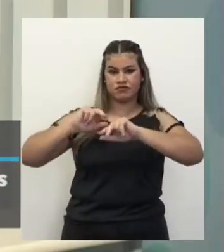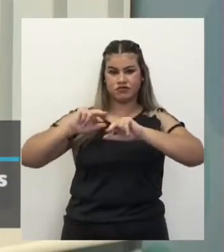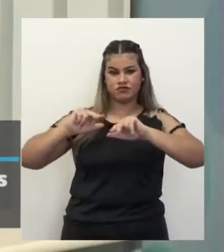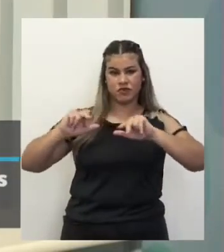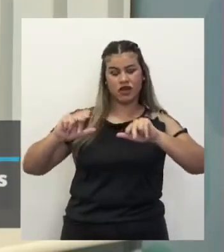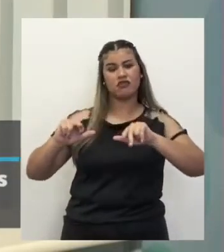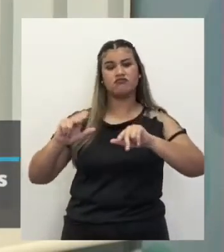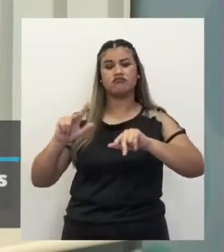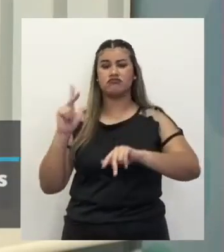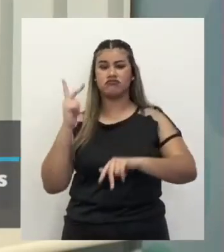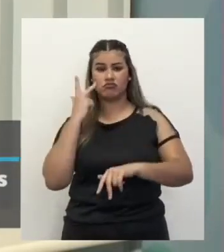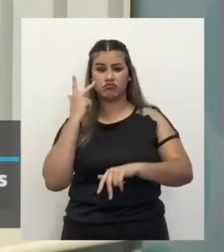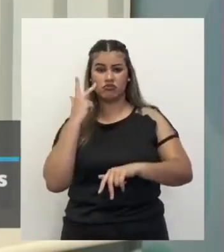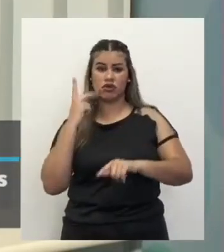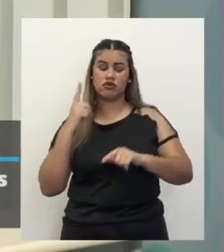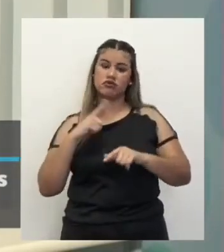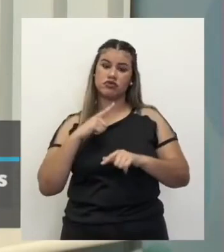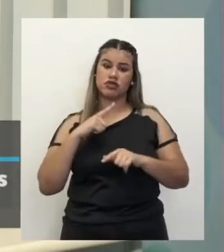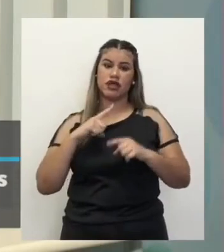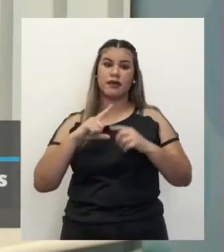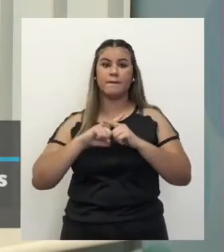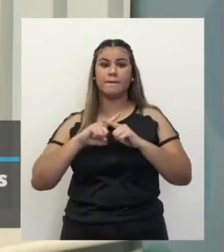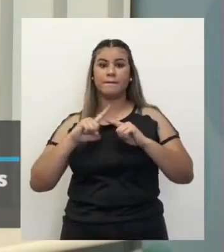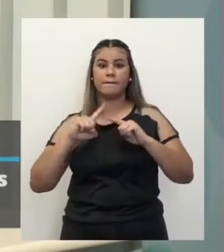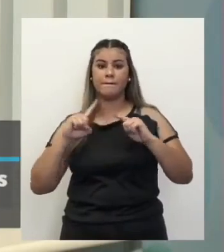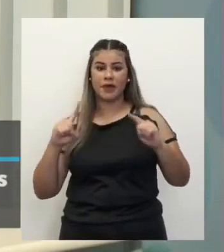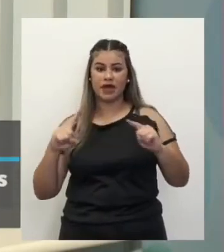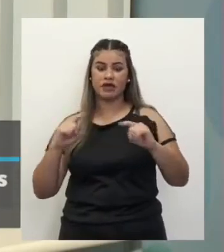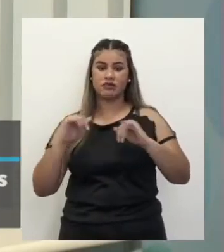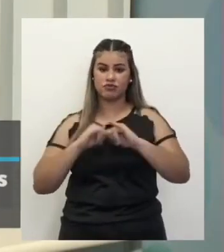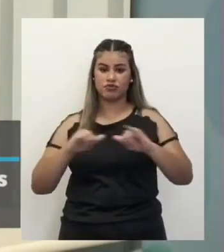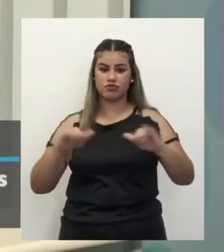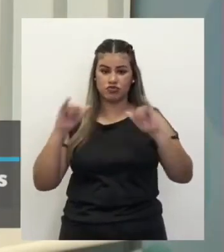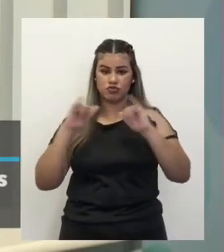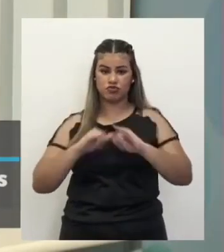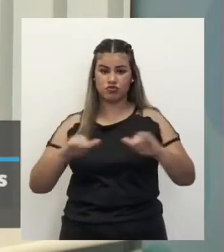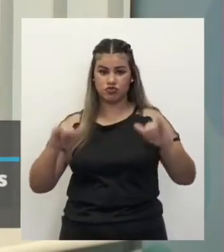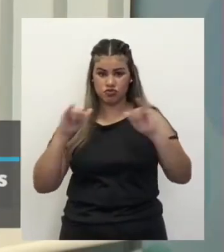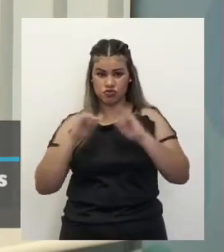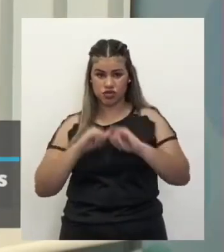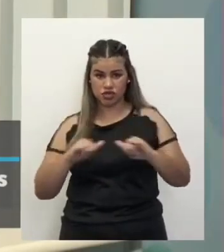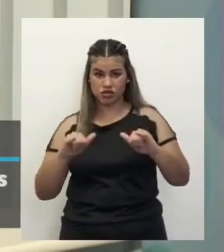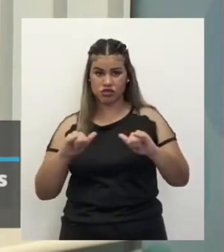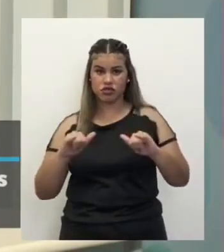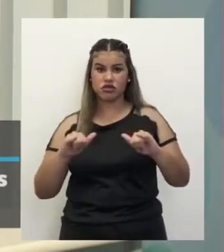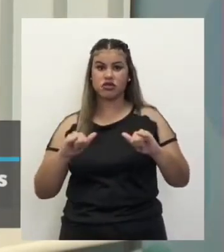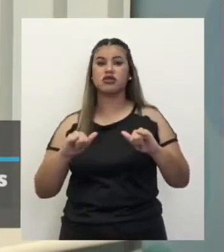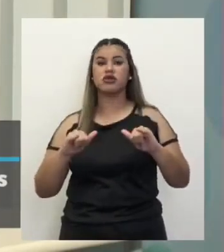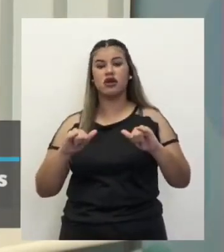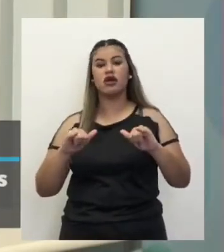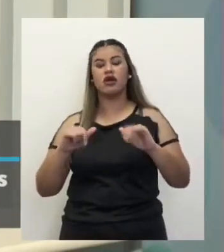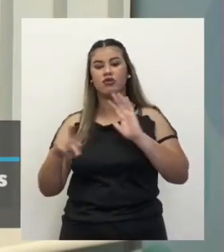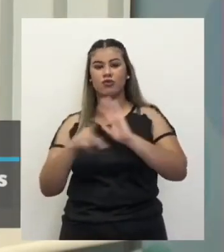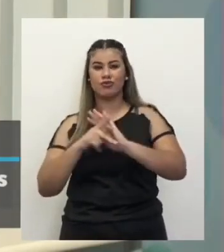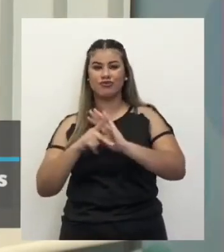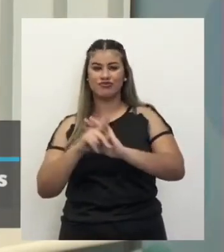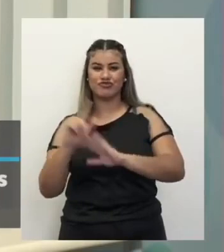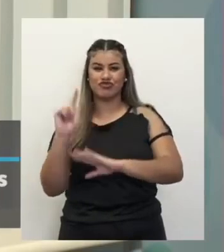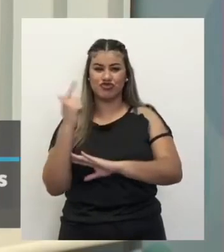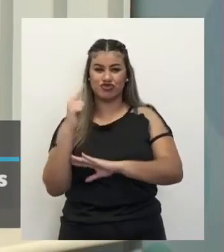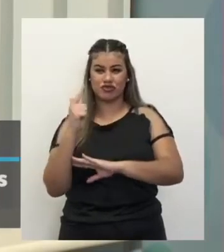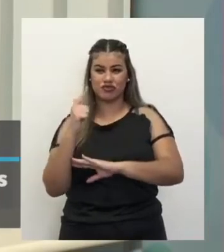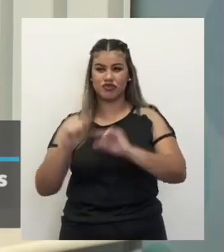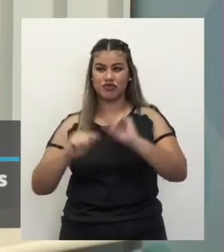professora? Essas propagandas de instalação de indústrias, né? Então, dentro da geografia, a gente